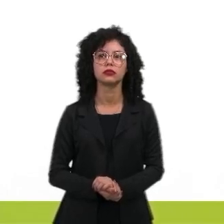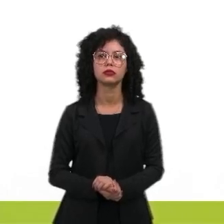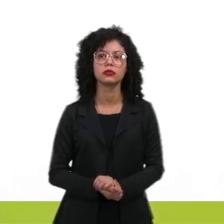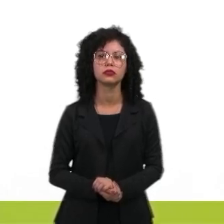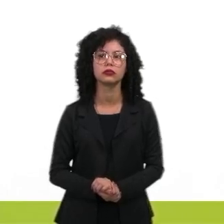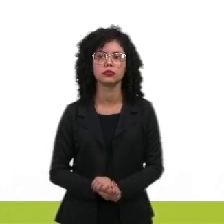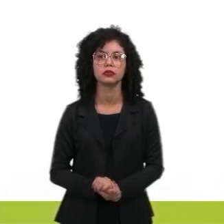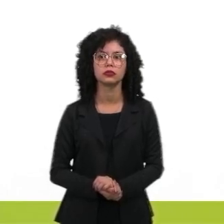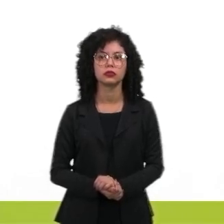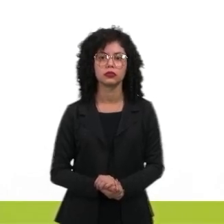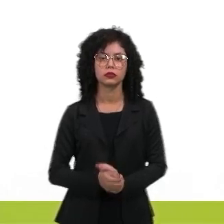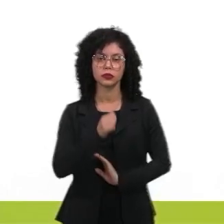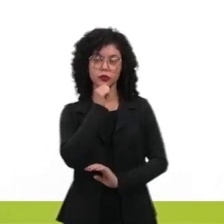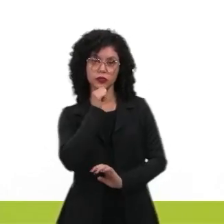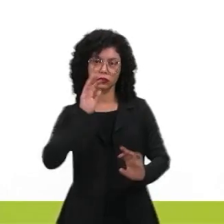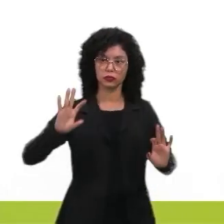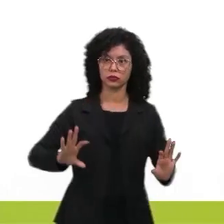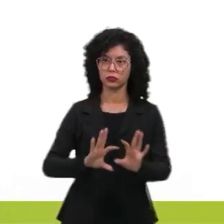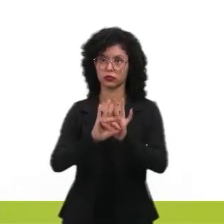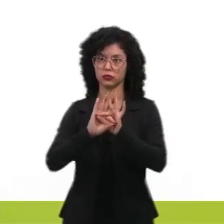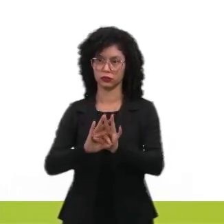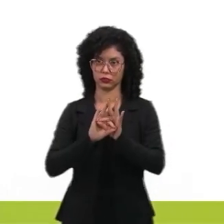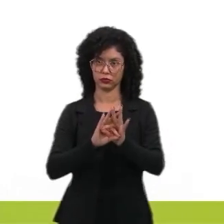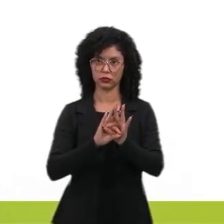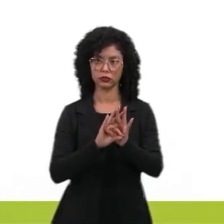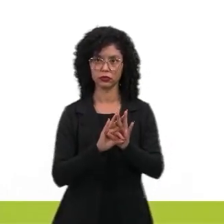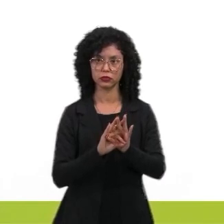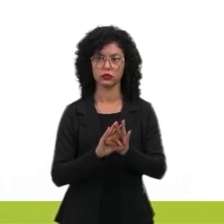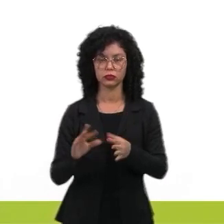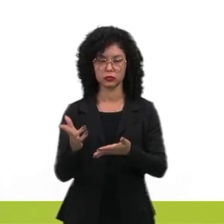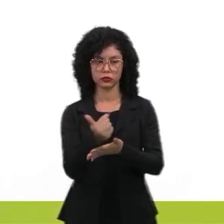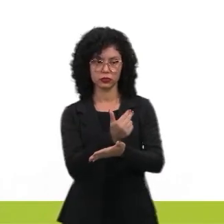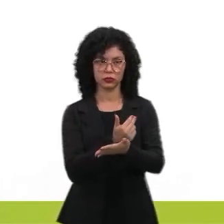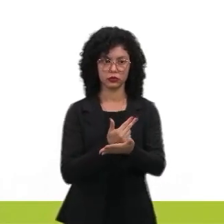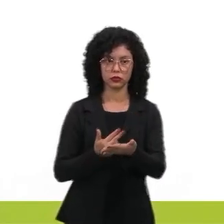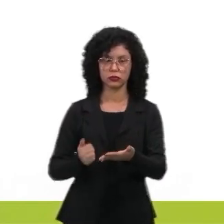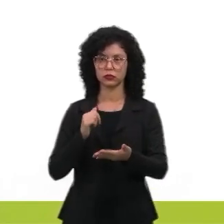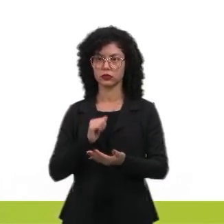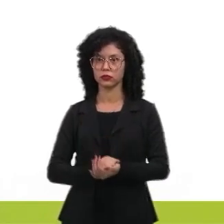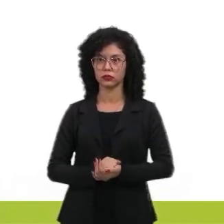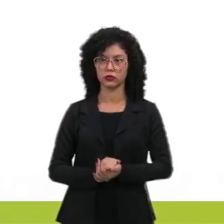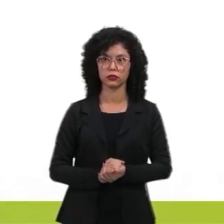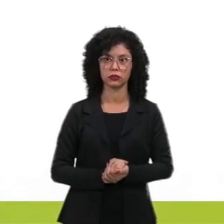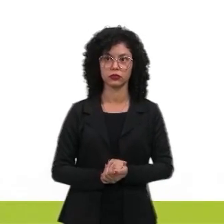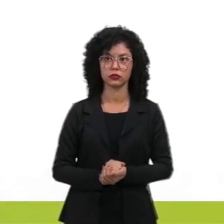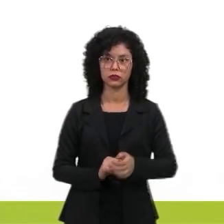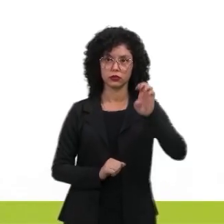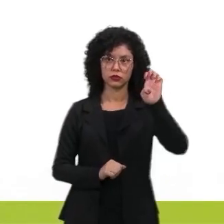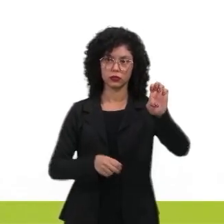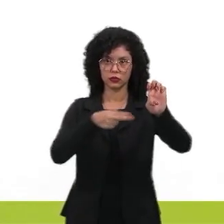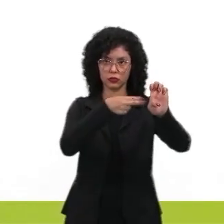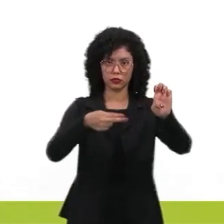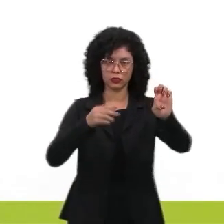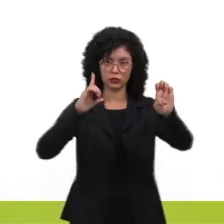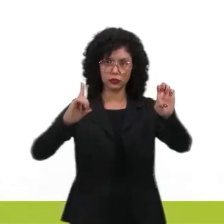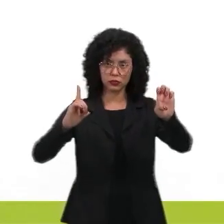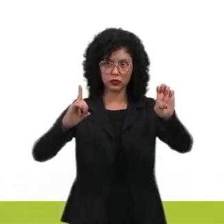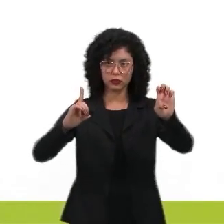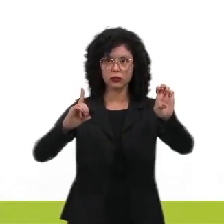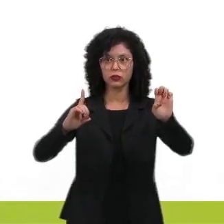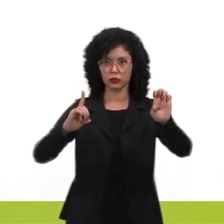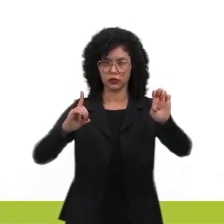tá? Essa escala, ela está representada pelo desenho, né? A gente vai chamar de dimensão 1. É muito importante que vocês